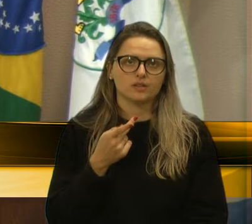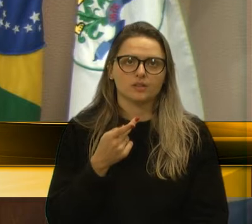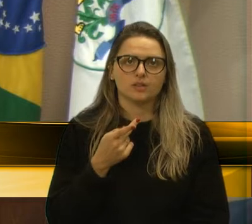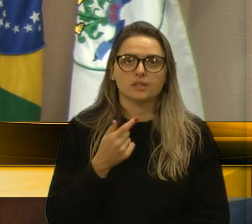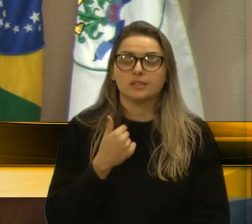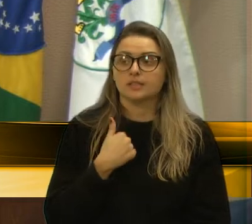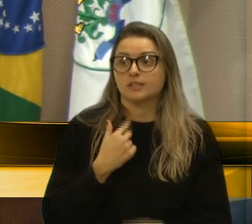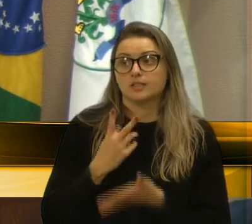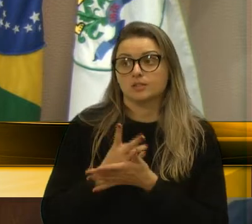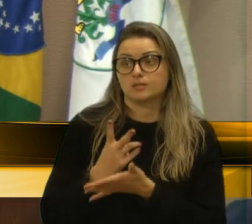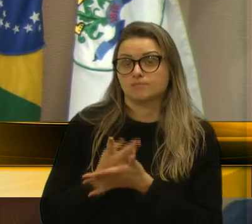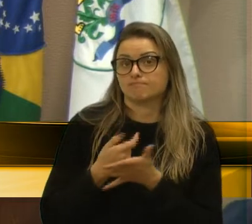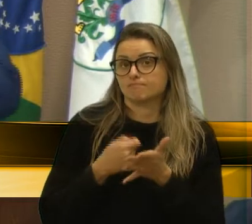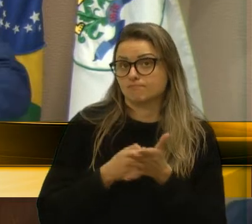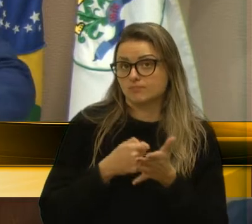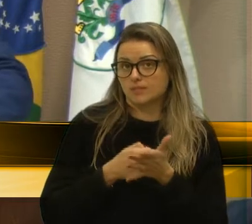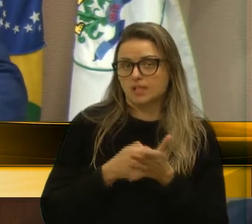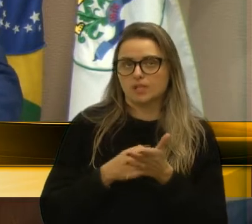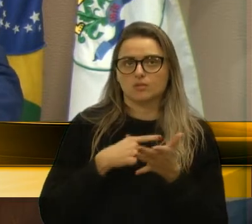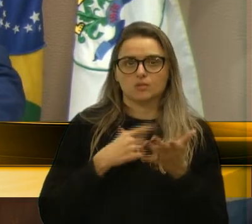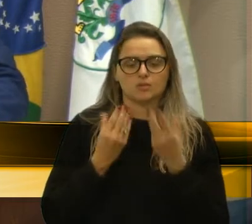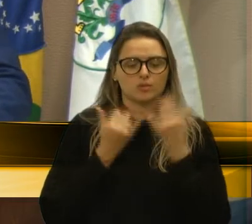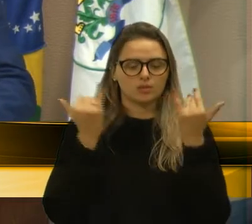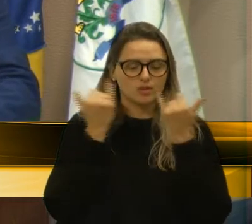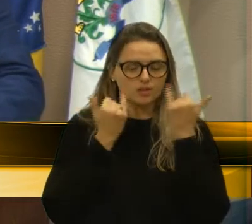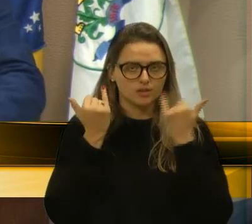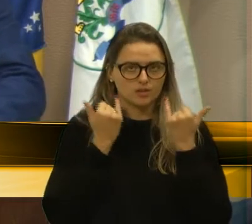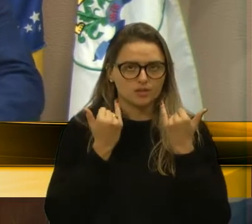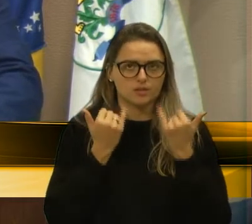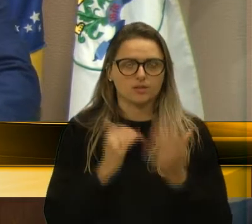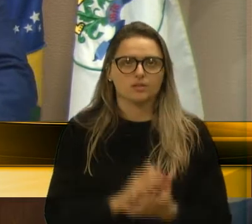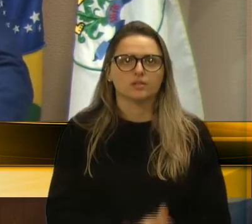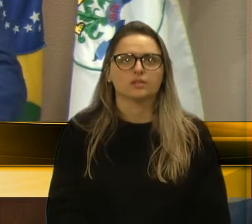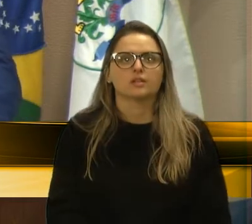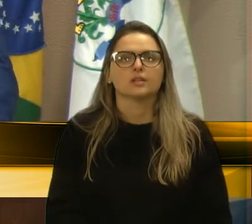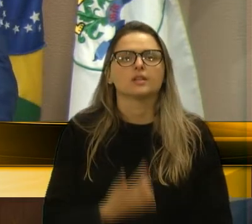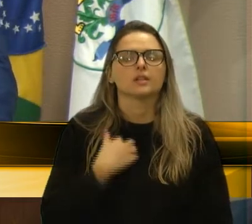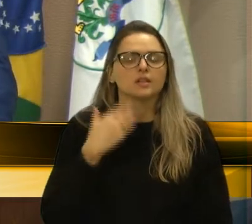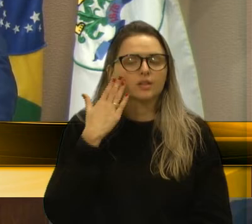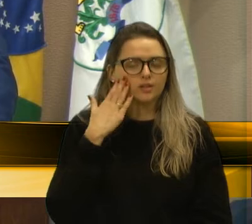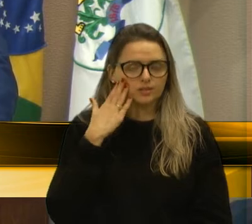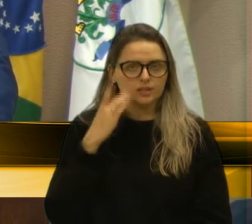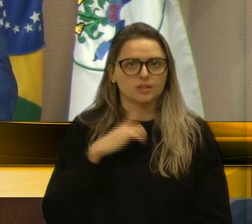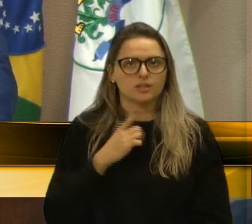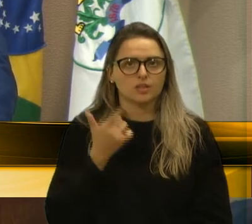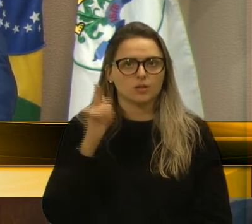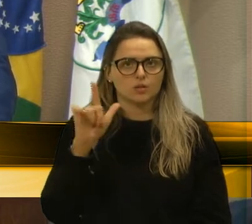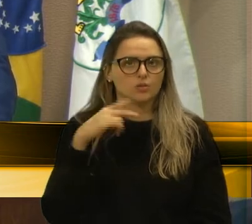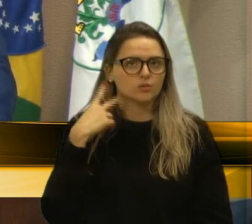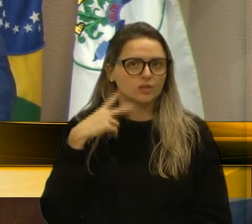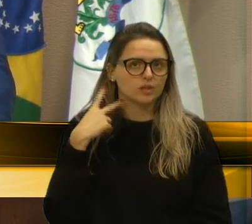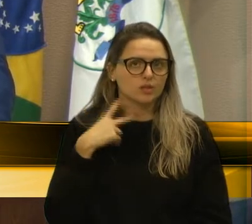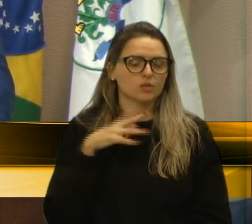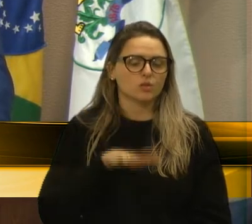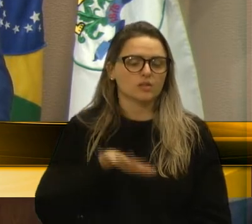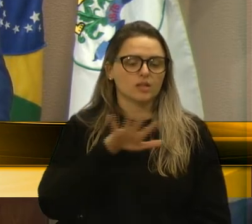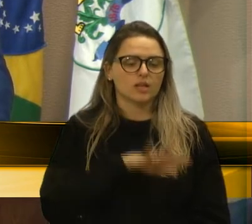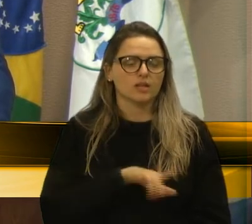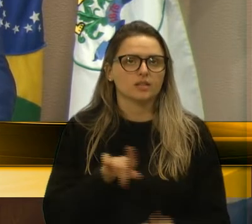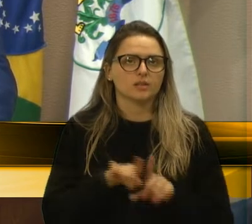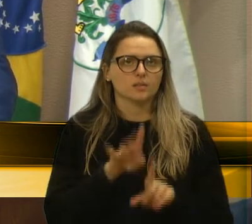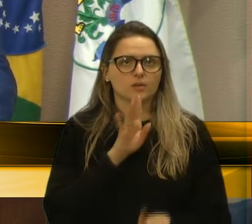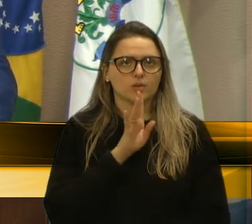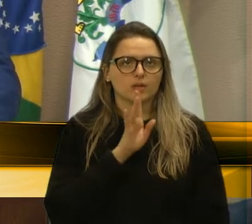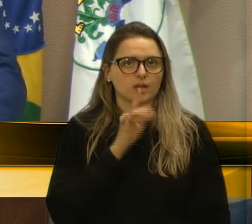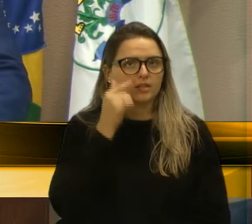procuro buscar bastante informação. Sei que tem outros vereadores muito ligados à área, vereador Eloy, vereadora Denise, que